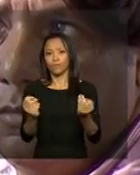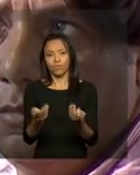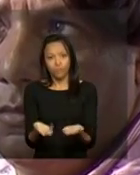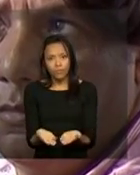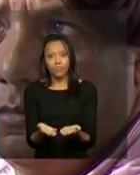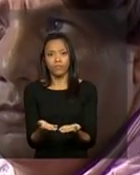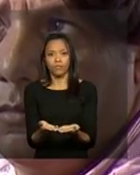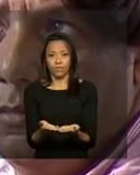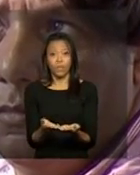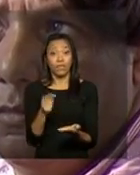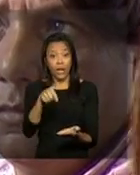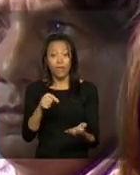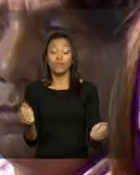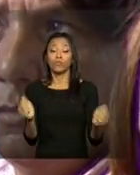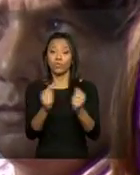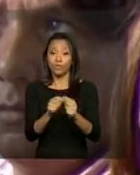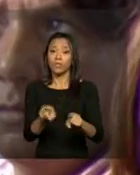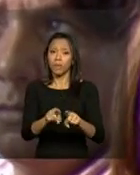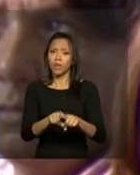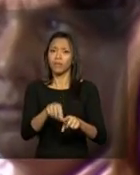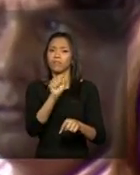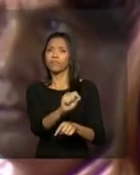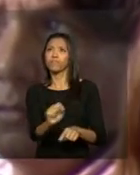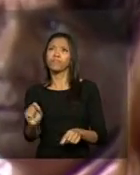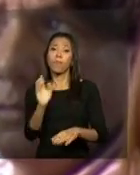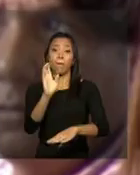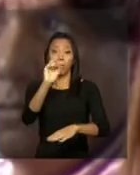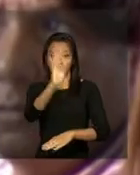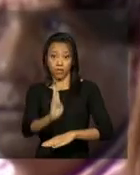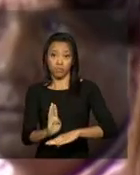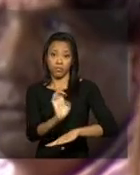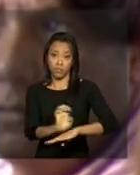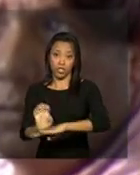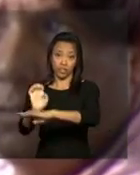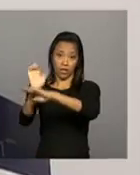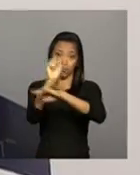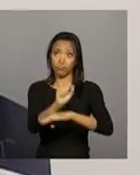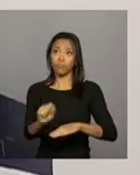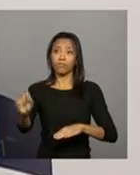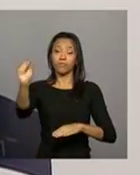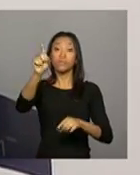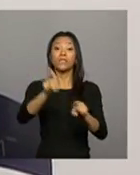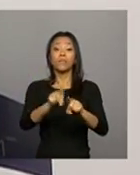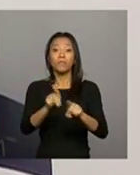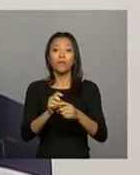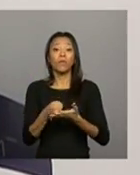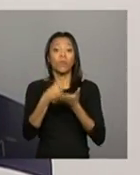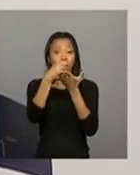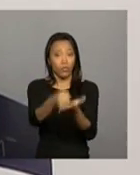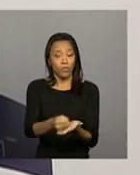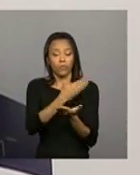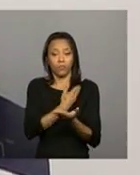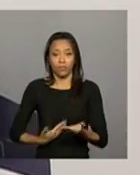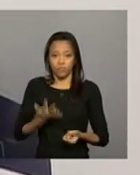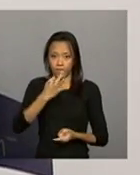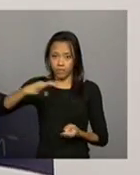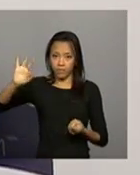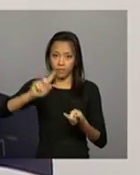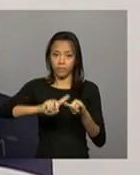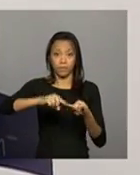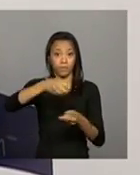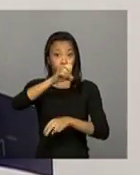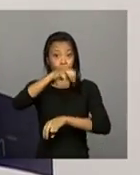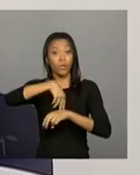a federação, a união, o estado e o município.